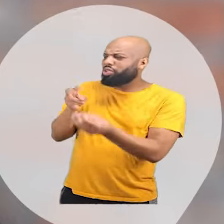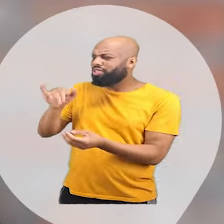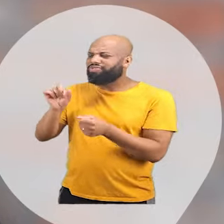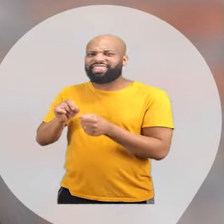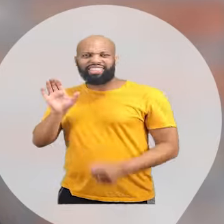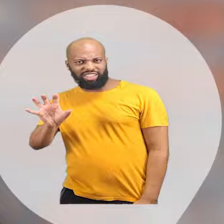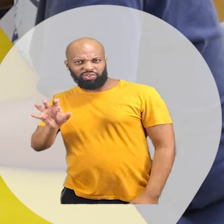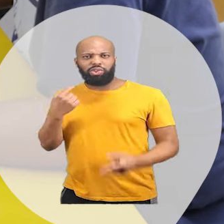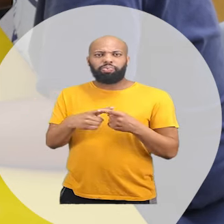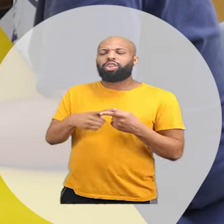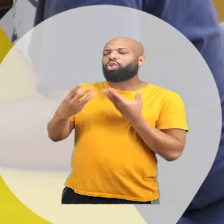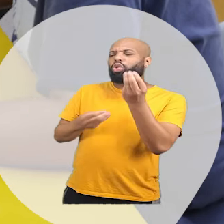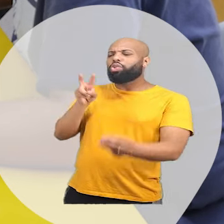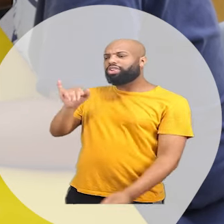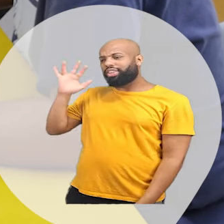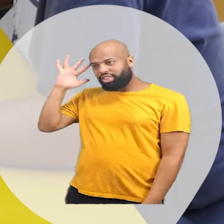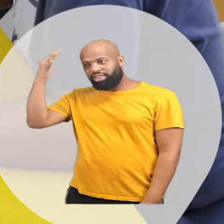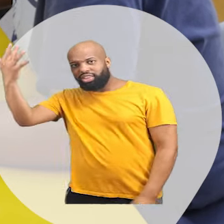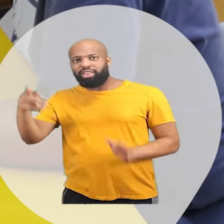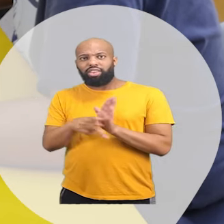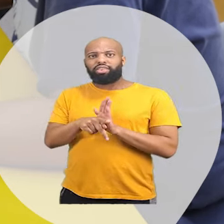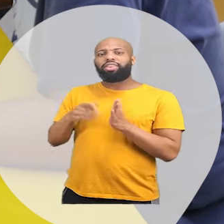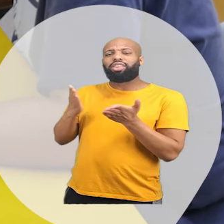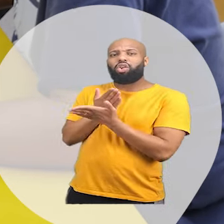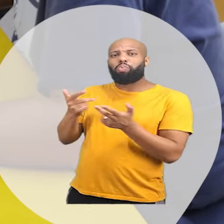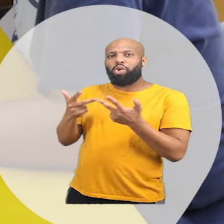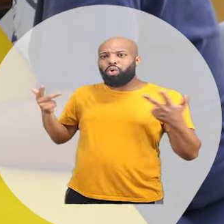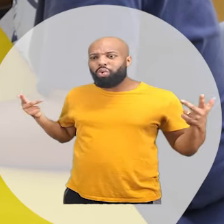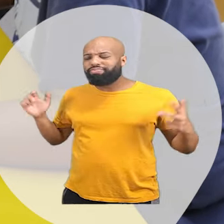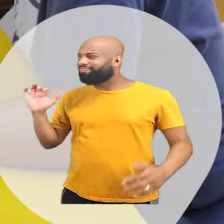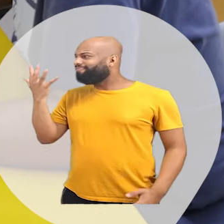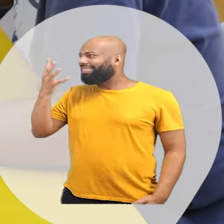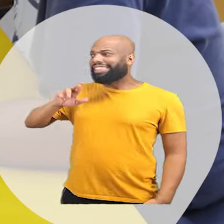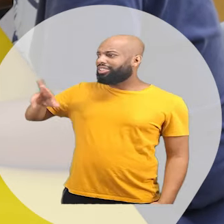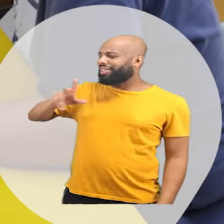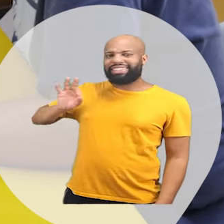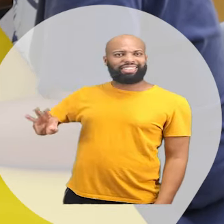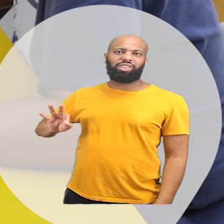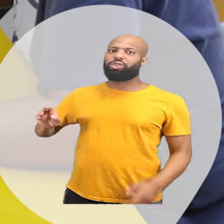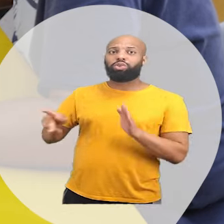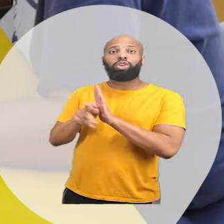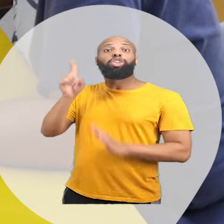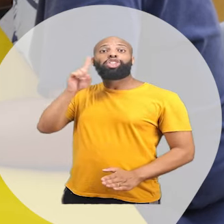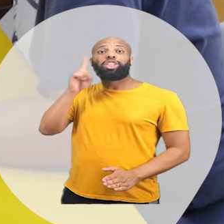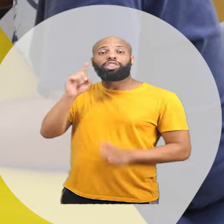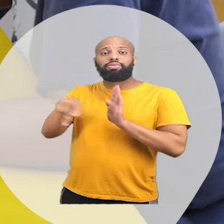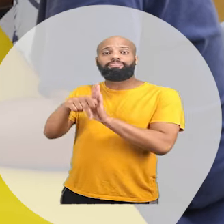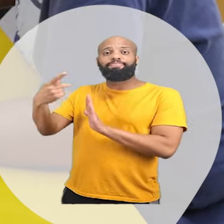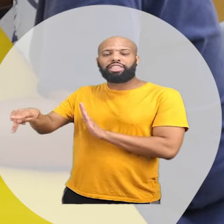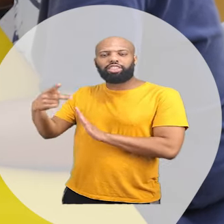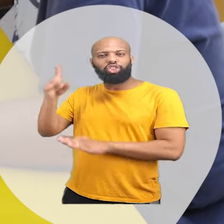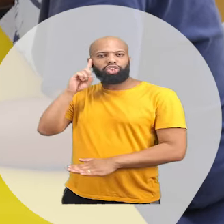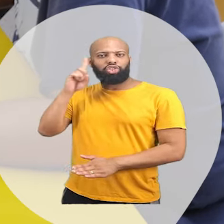que a gente vai fazer isso uma solução para infrações que acontecem às vezes que não são certas no nosso dia a dia de